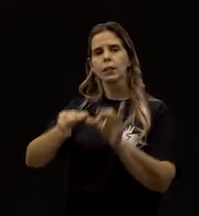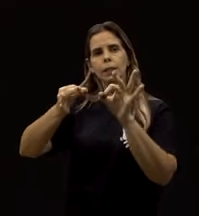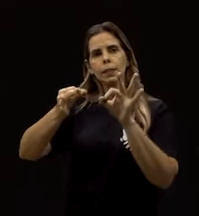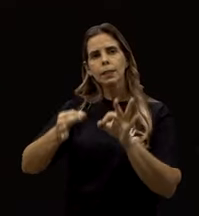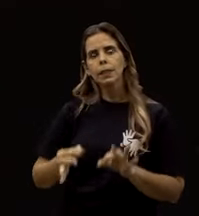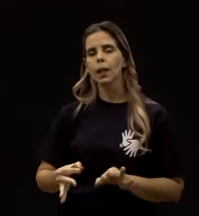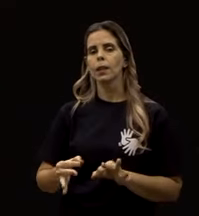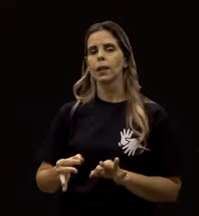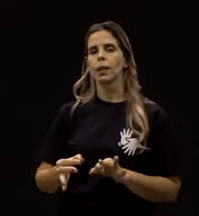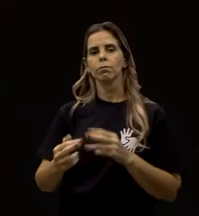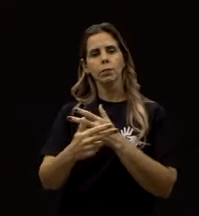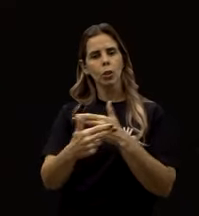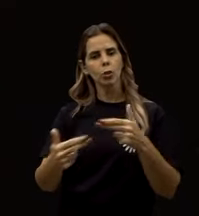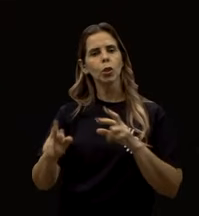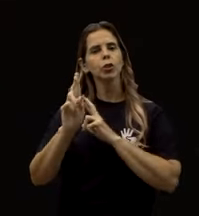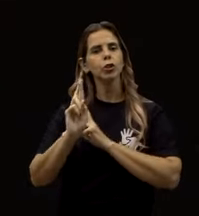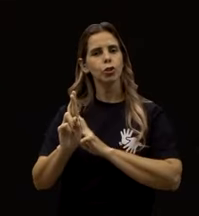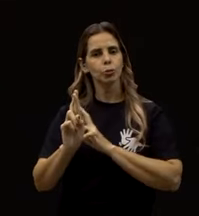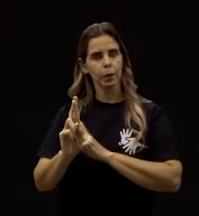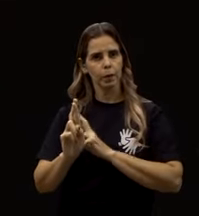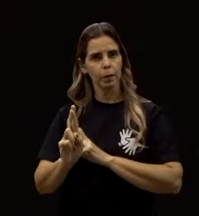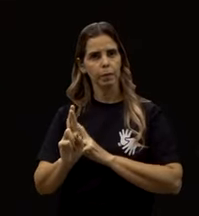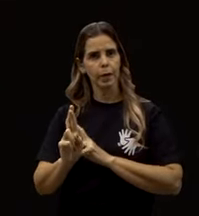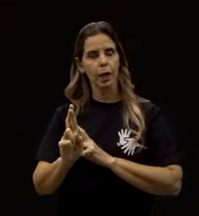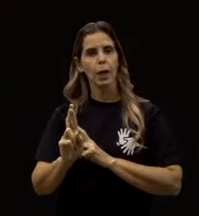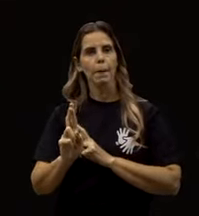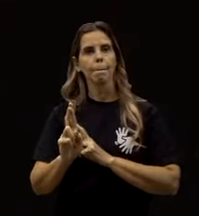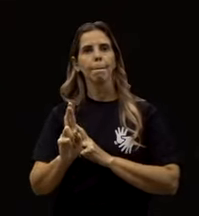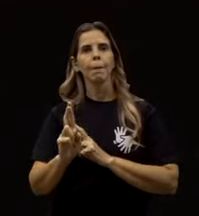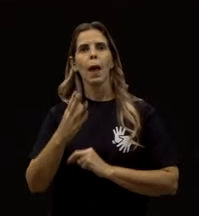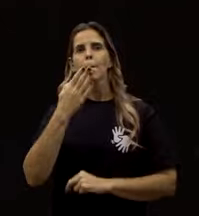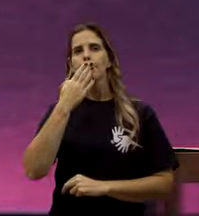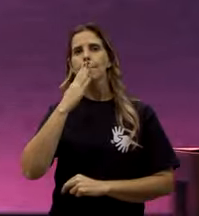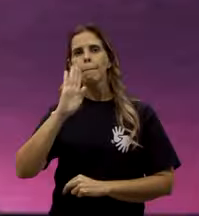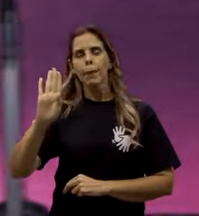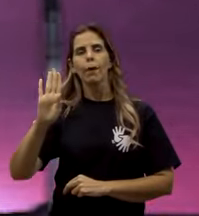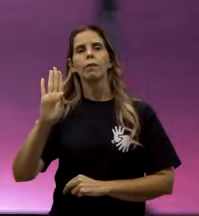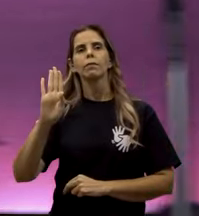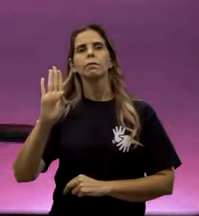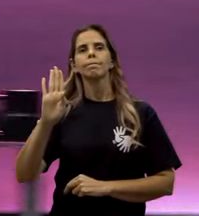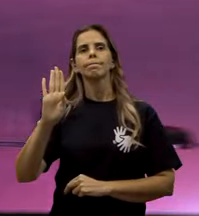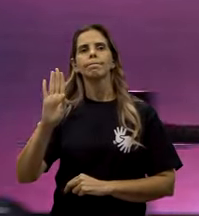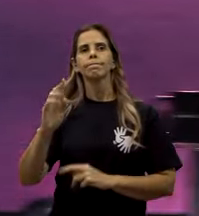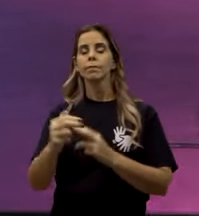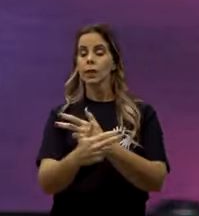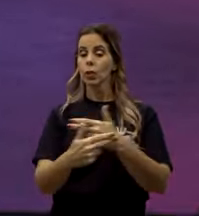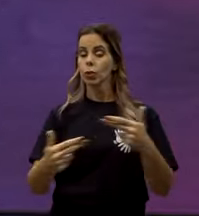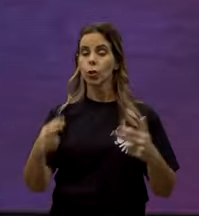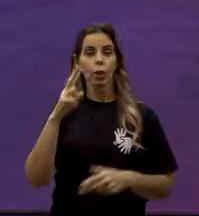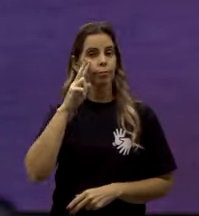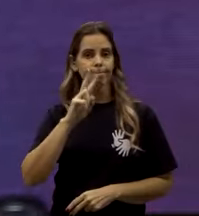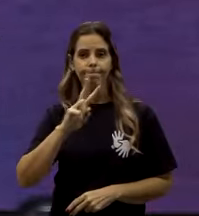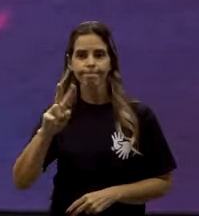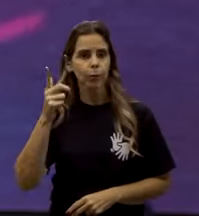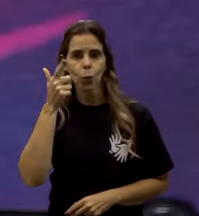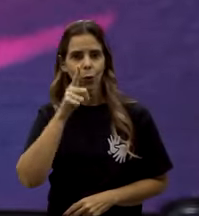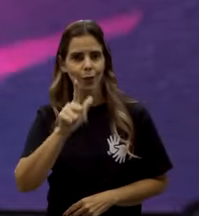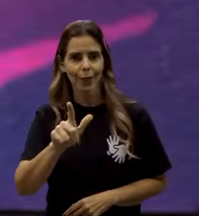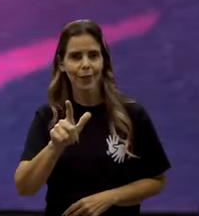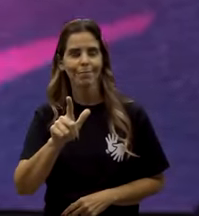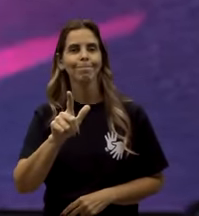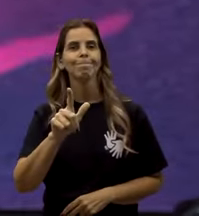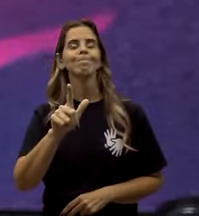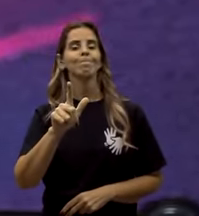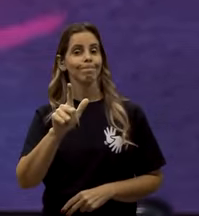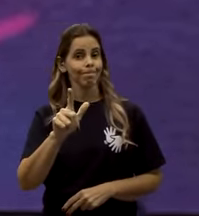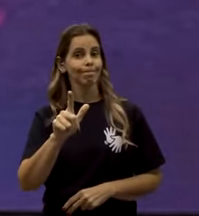a prova das coisas que não vemos presta atenção pela fé entendemos que o universo foi formado pela palavra de